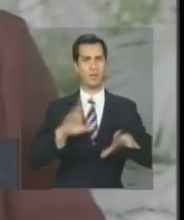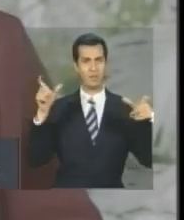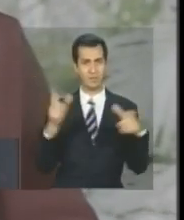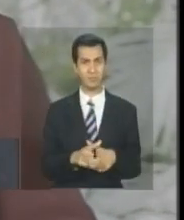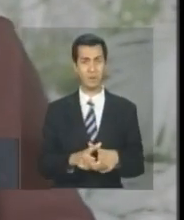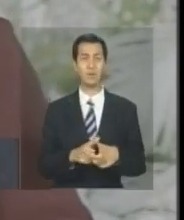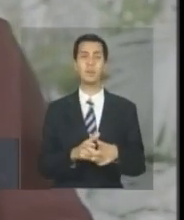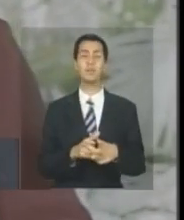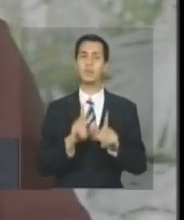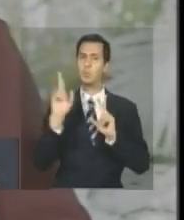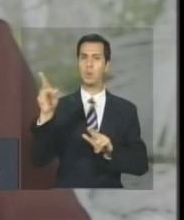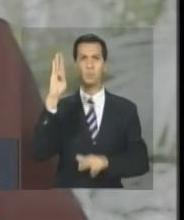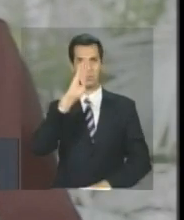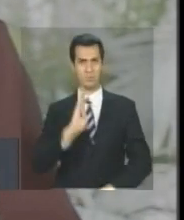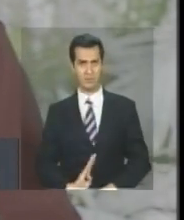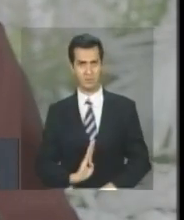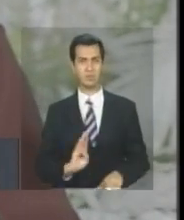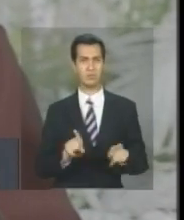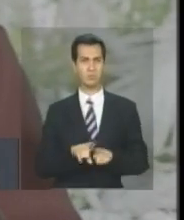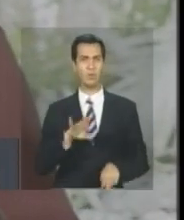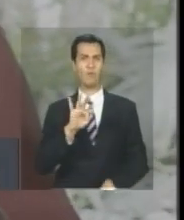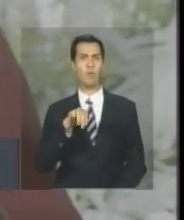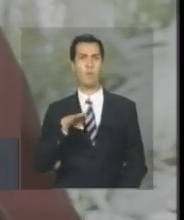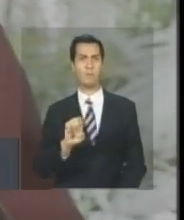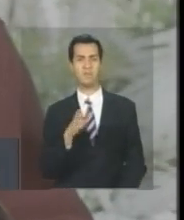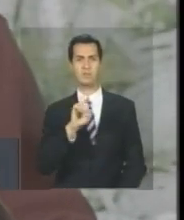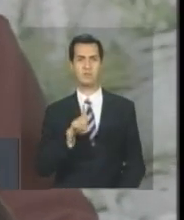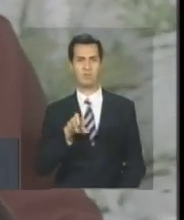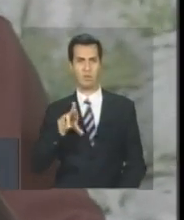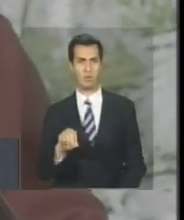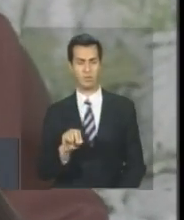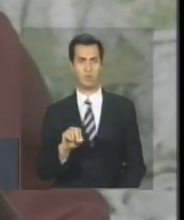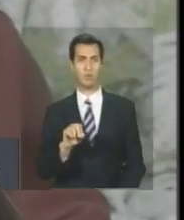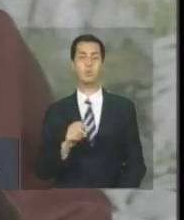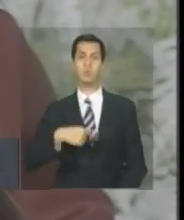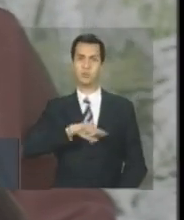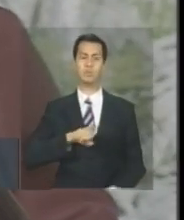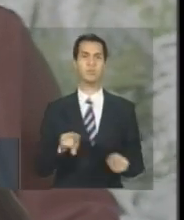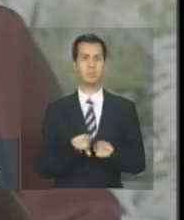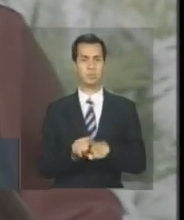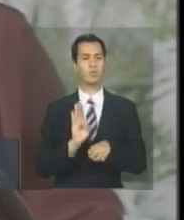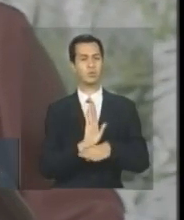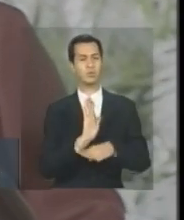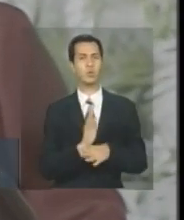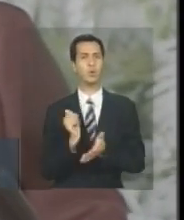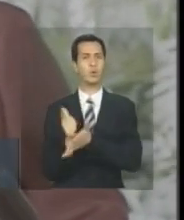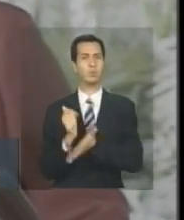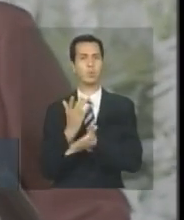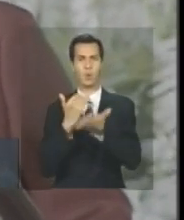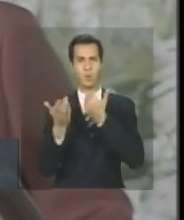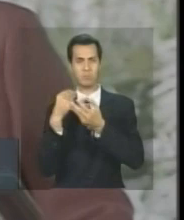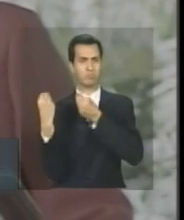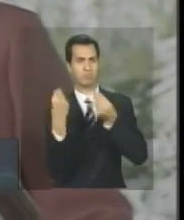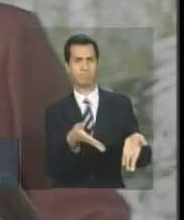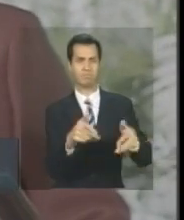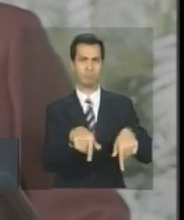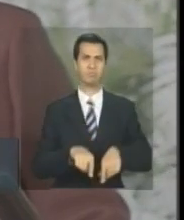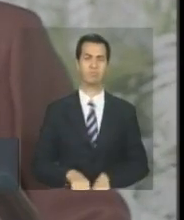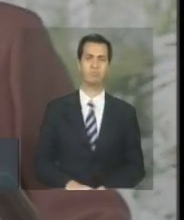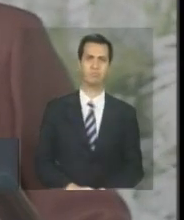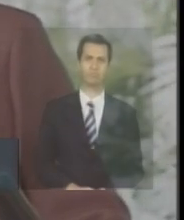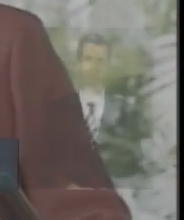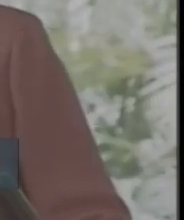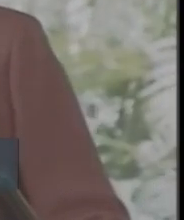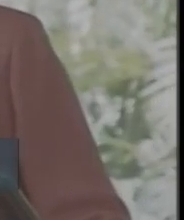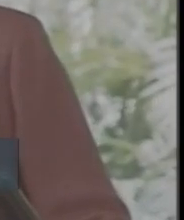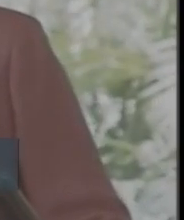de compra de alimentos que fazemos sistematicamente no Brasil. No domínio da agricultura familiar, o